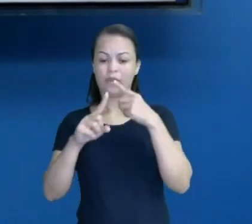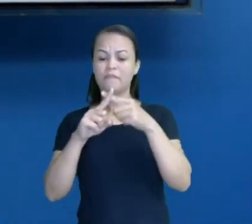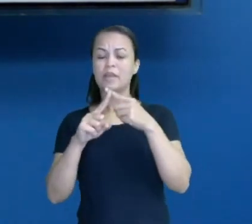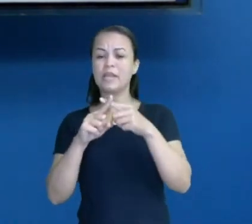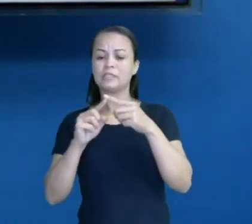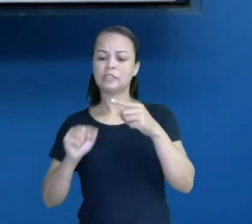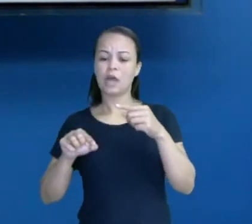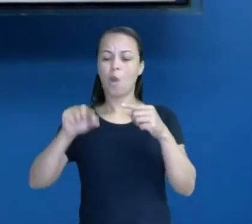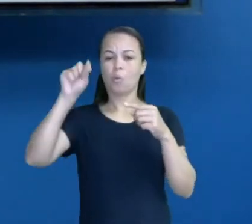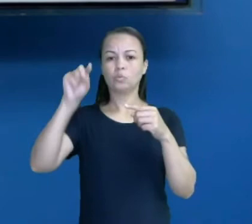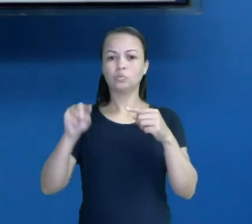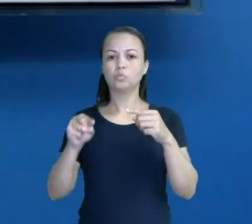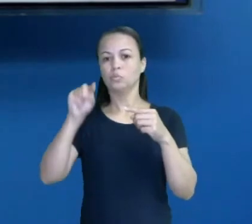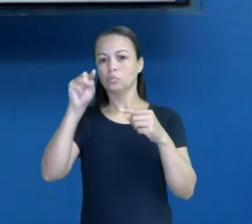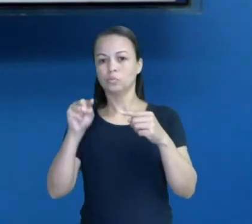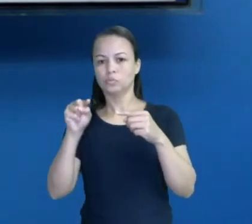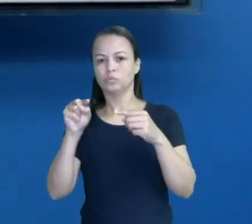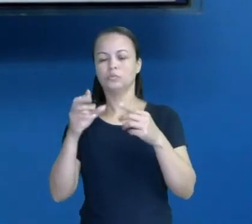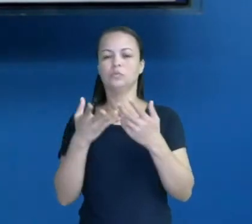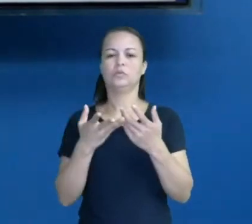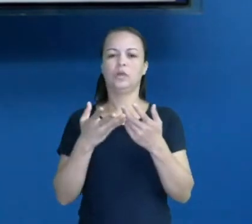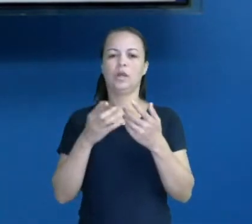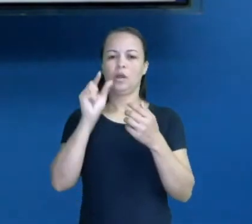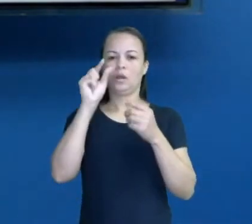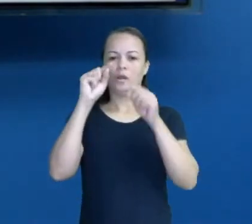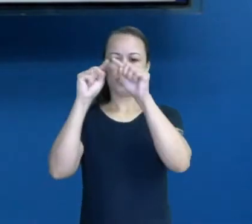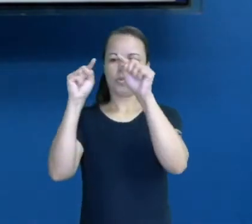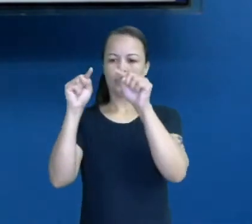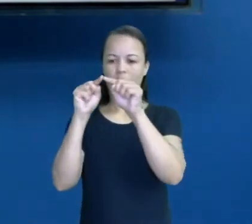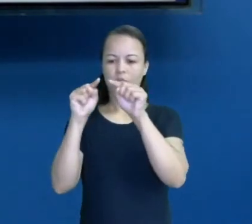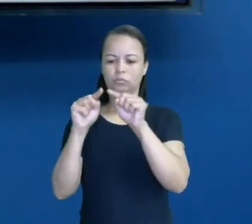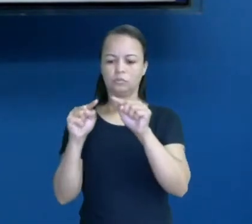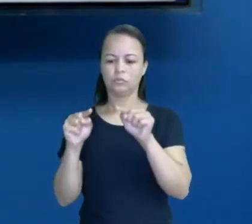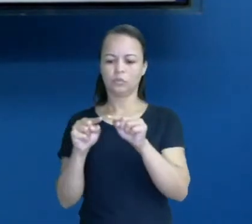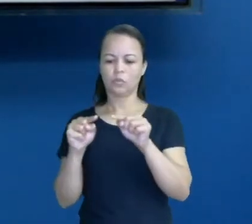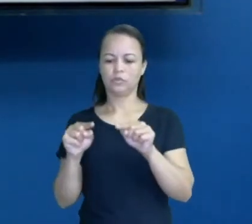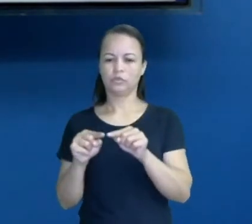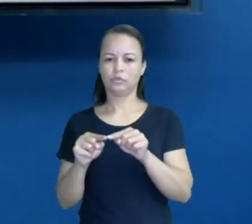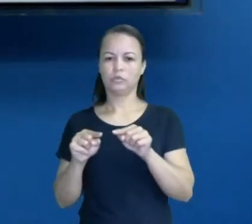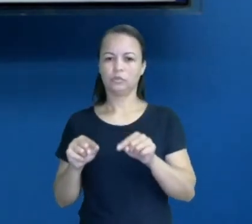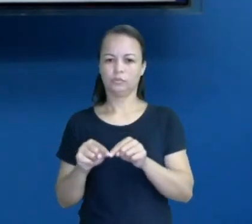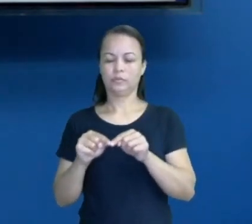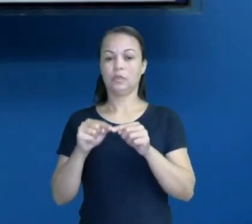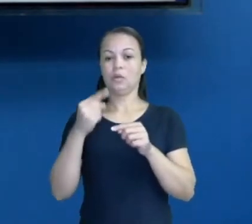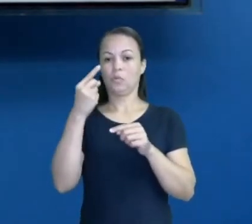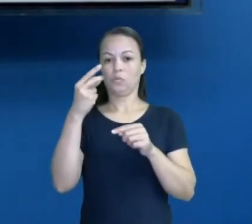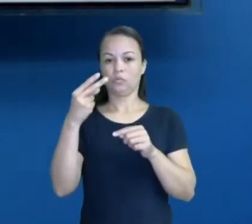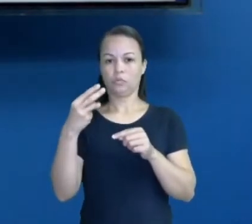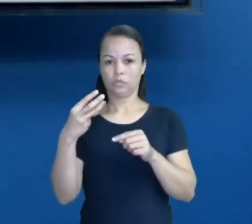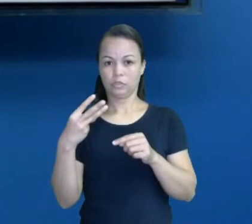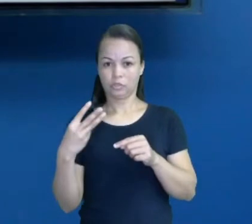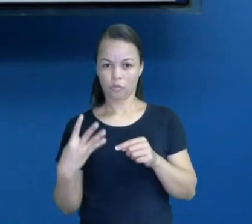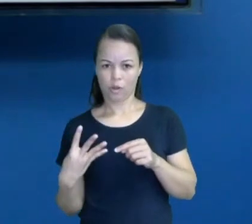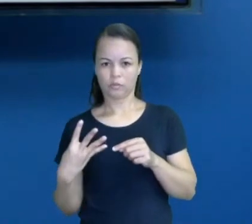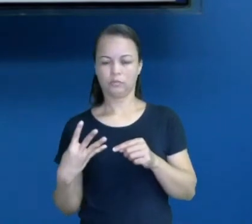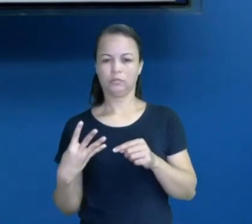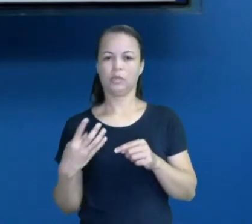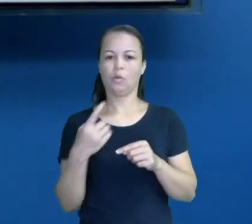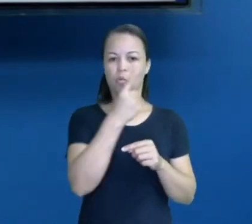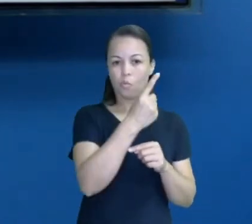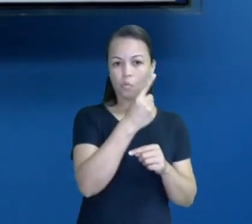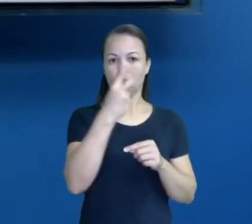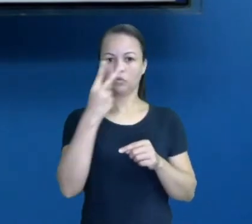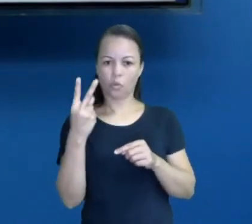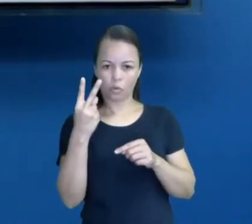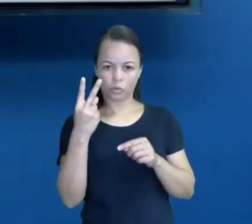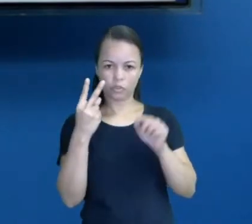A altura. Tem quanto de altura? 1, 2, 3, 4. Então, a gente faz.